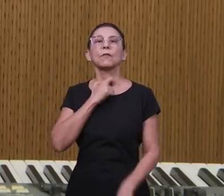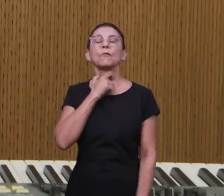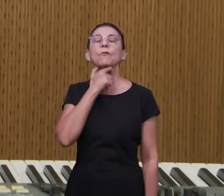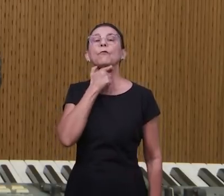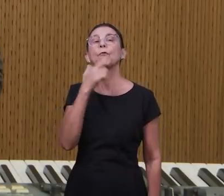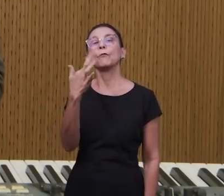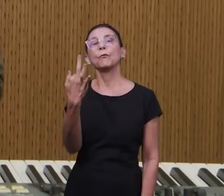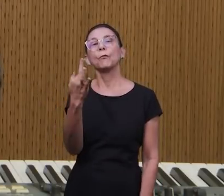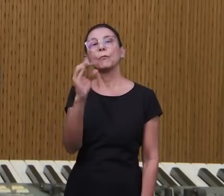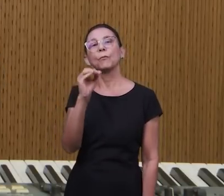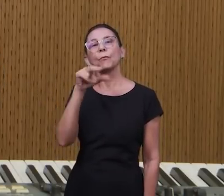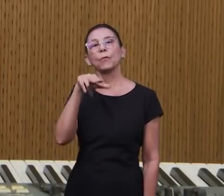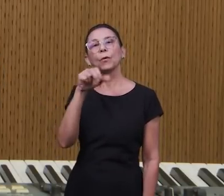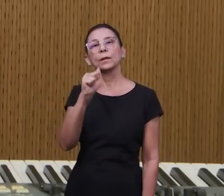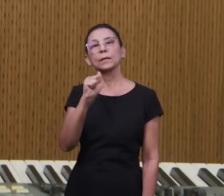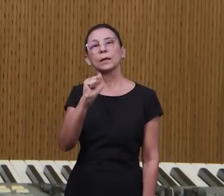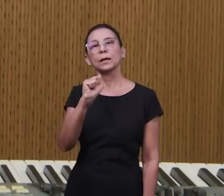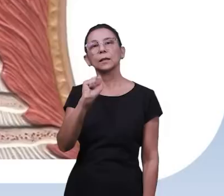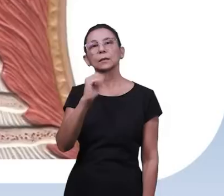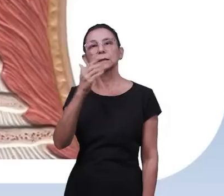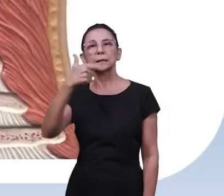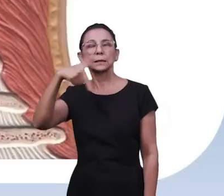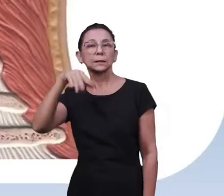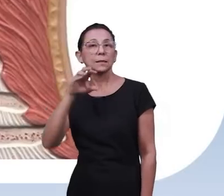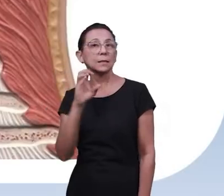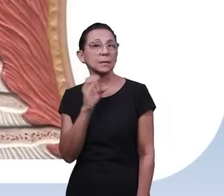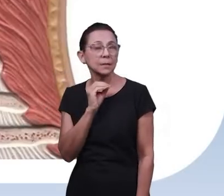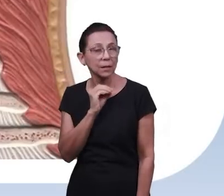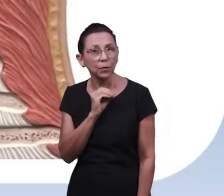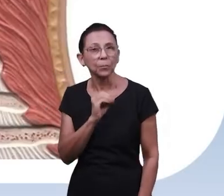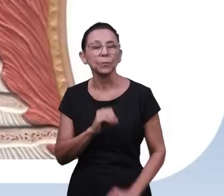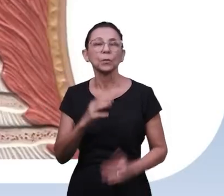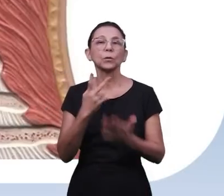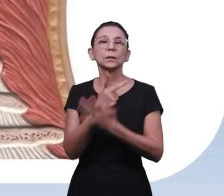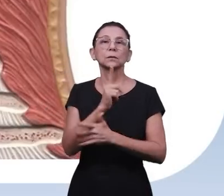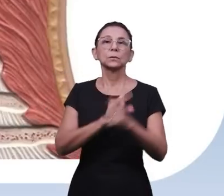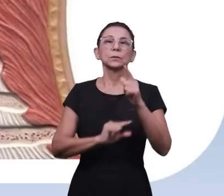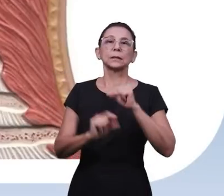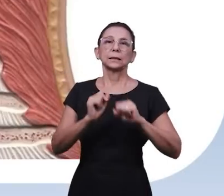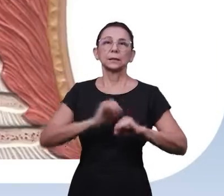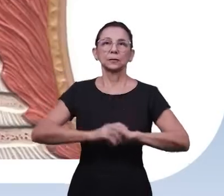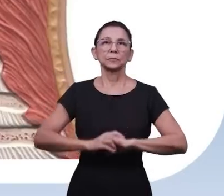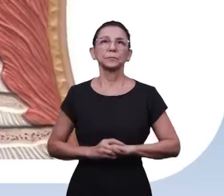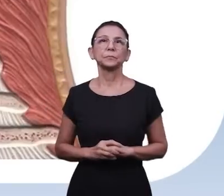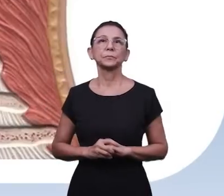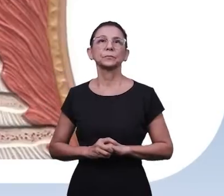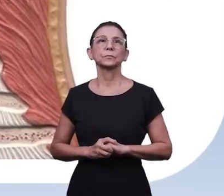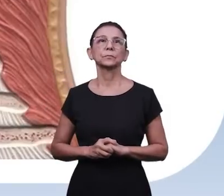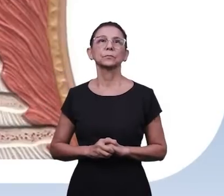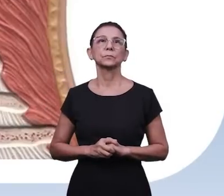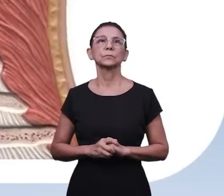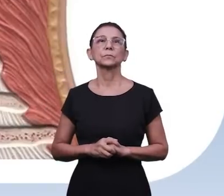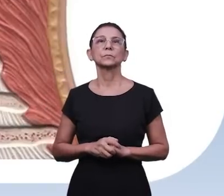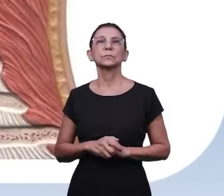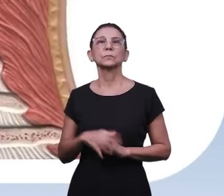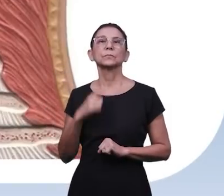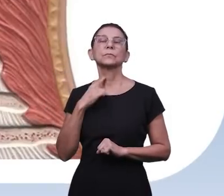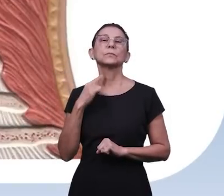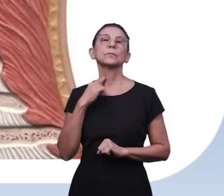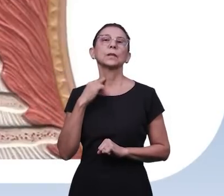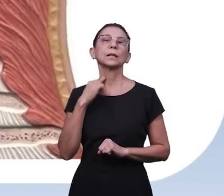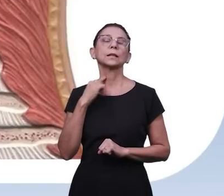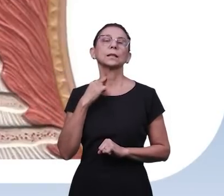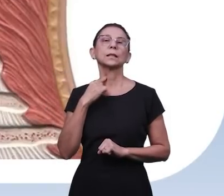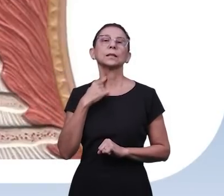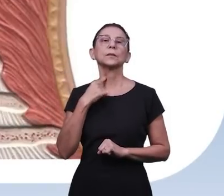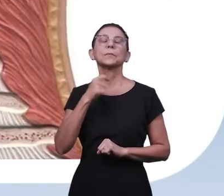fonação. Nesse momento da fonação, a gente tem um movimento muscular de vibração